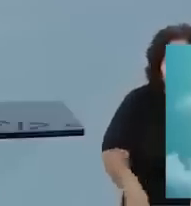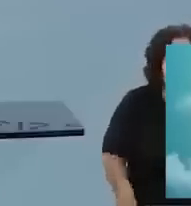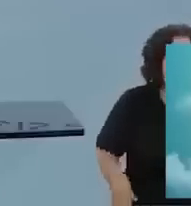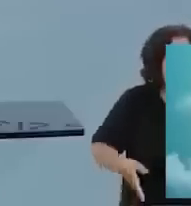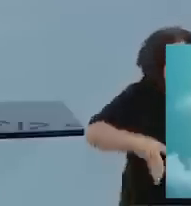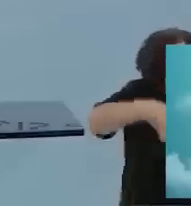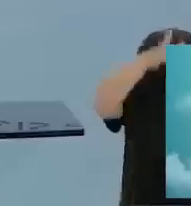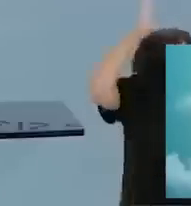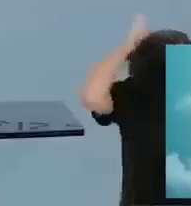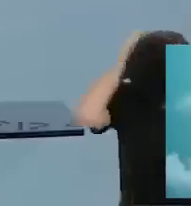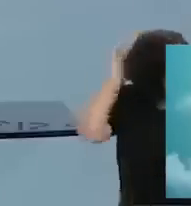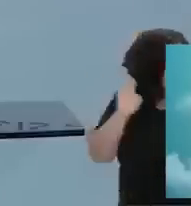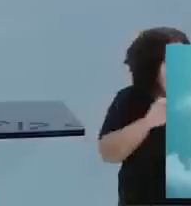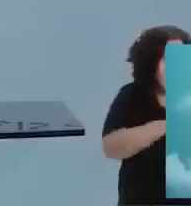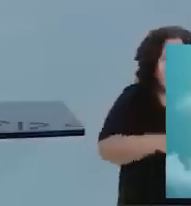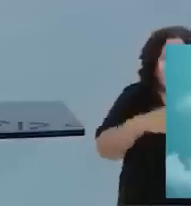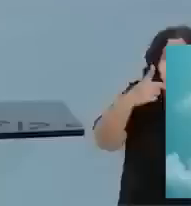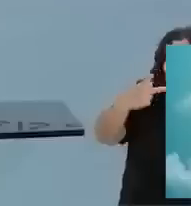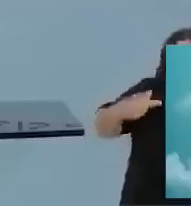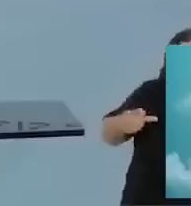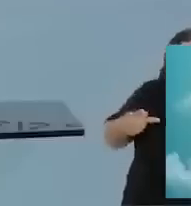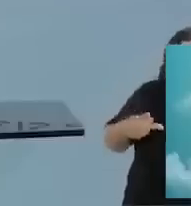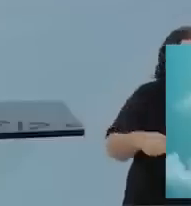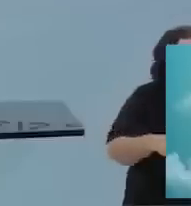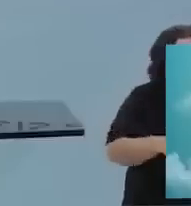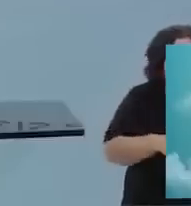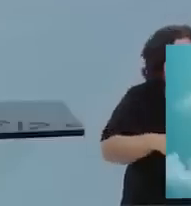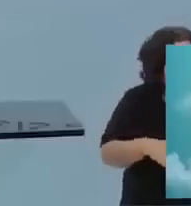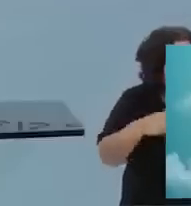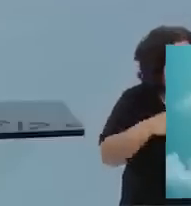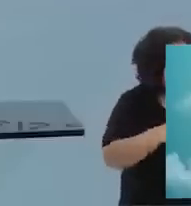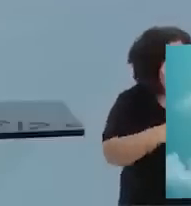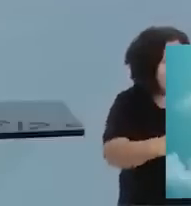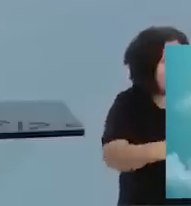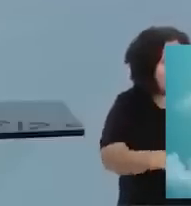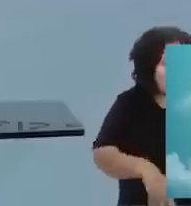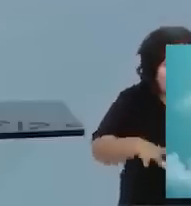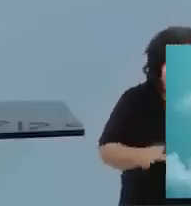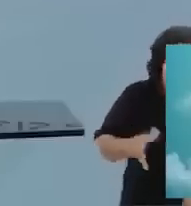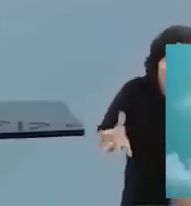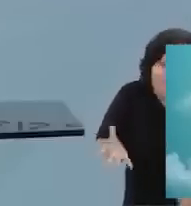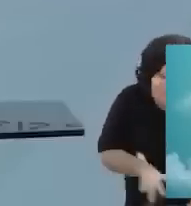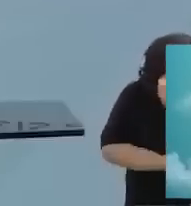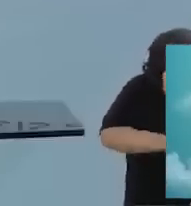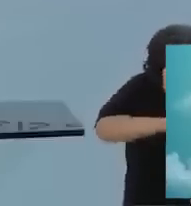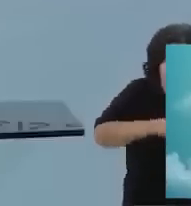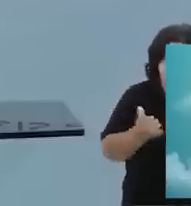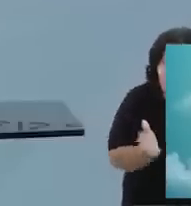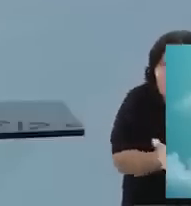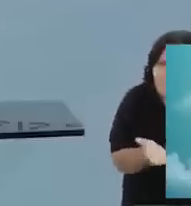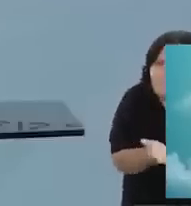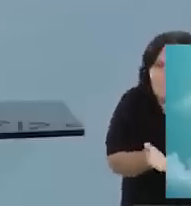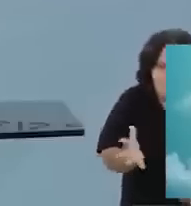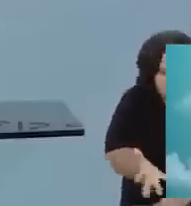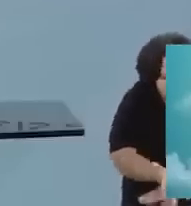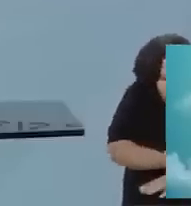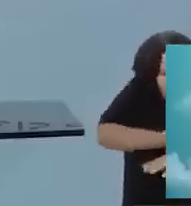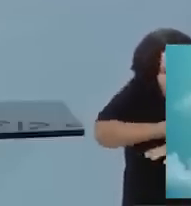Romanos, Paulo vai mostrar que a evidência de um salvo, de um crente, de uma igreja,